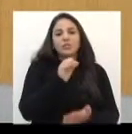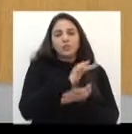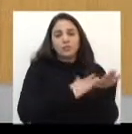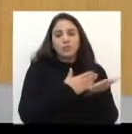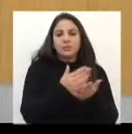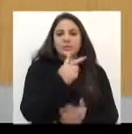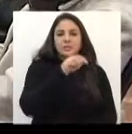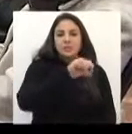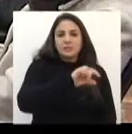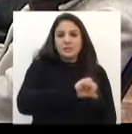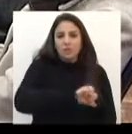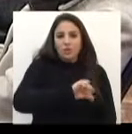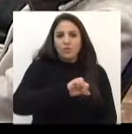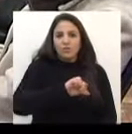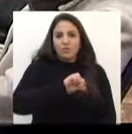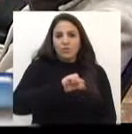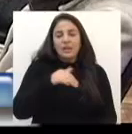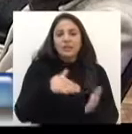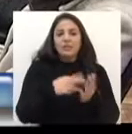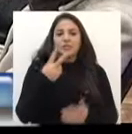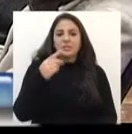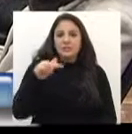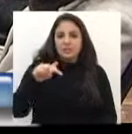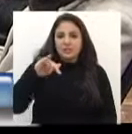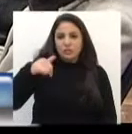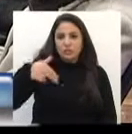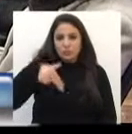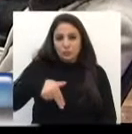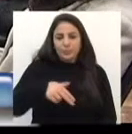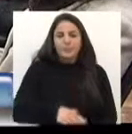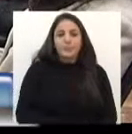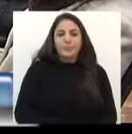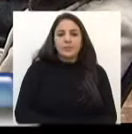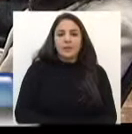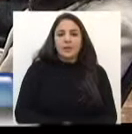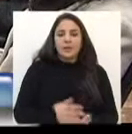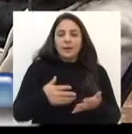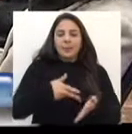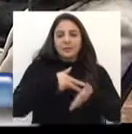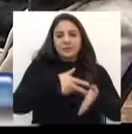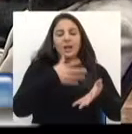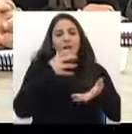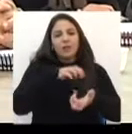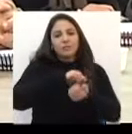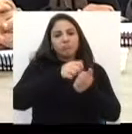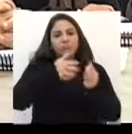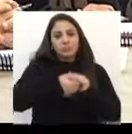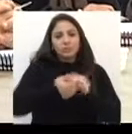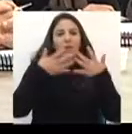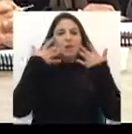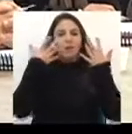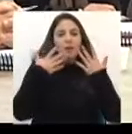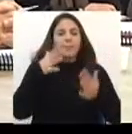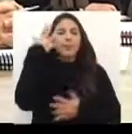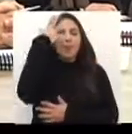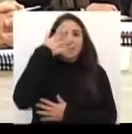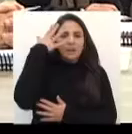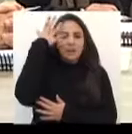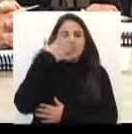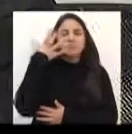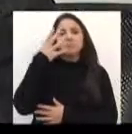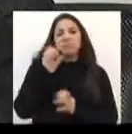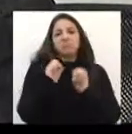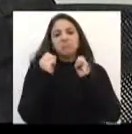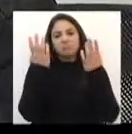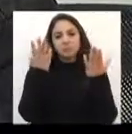27 de junho. Apresentações artísticas, palestras e confraternizações são algumas das atividades